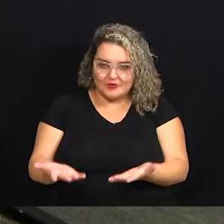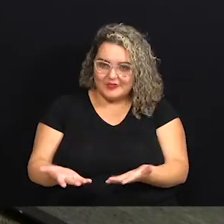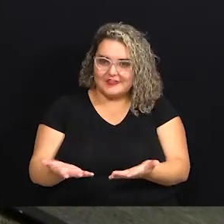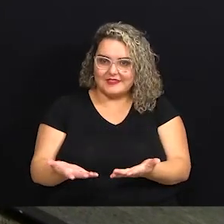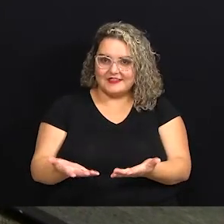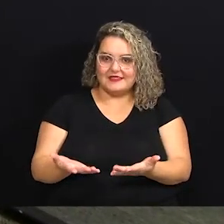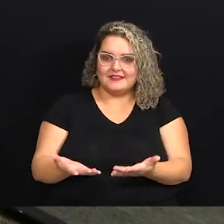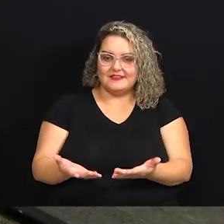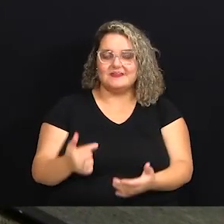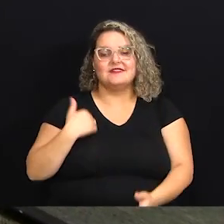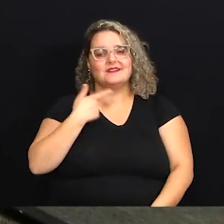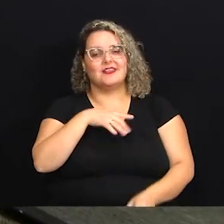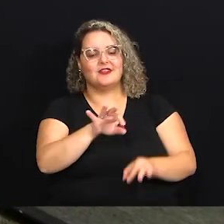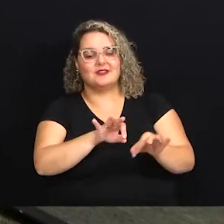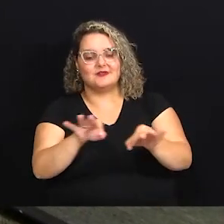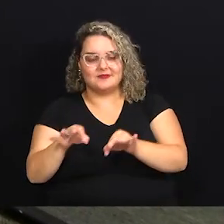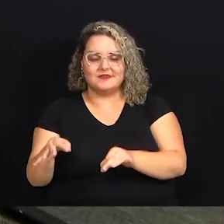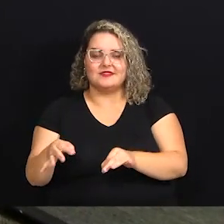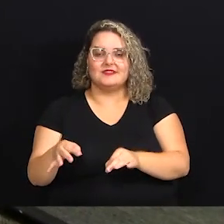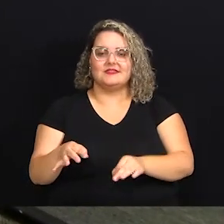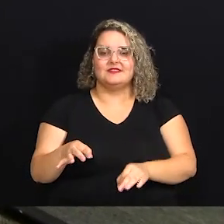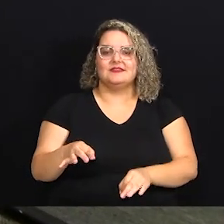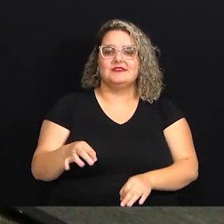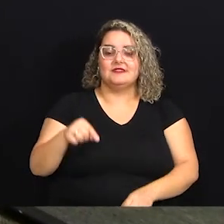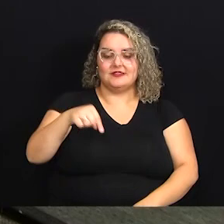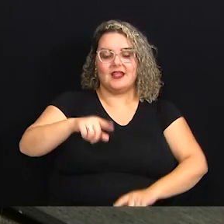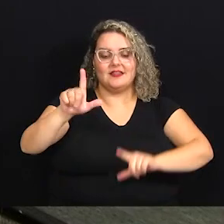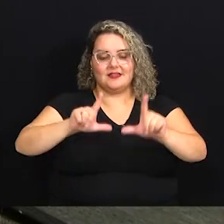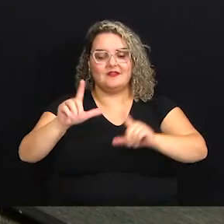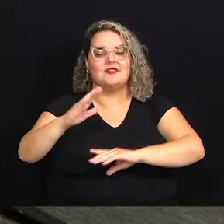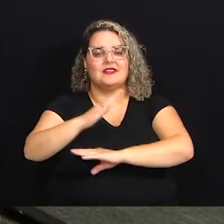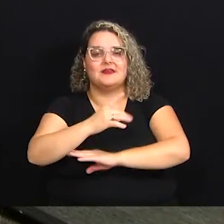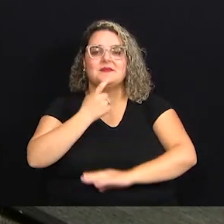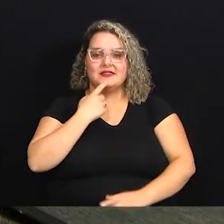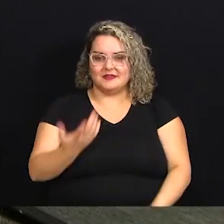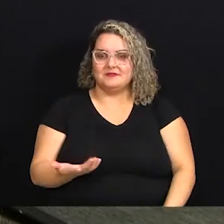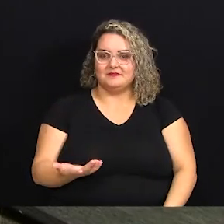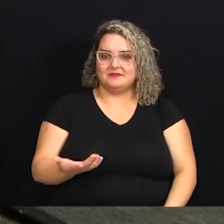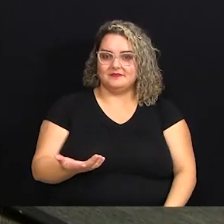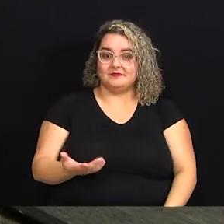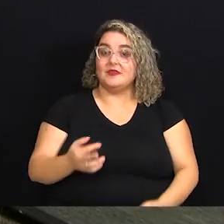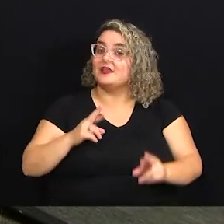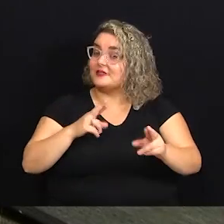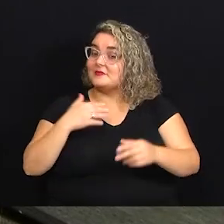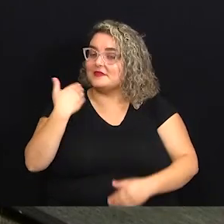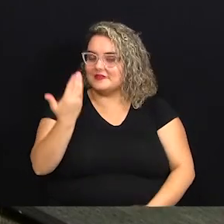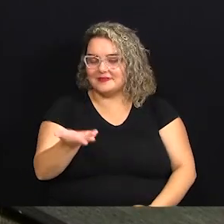os outros programas da nossa programação, da nossa grade da TV Câmara